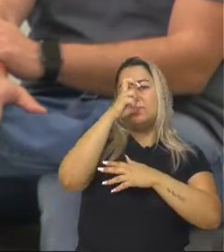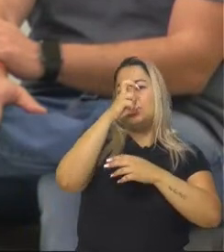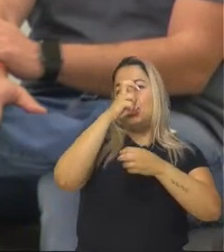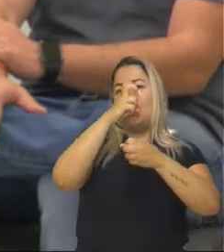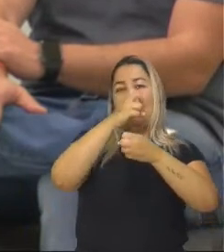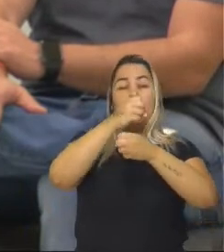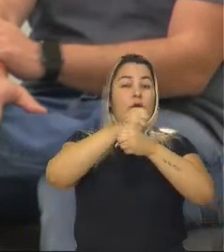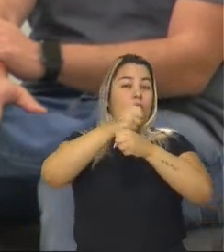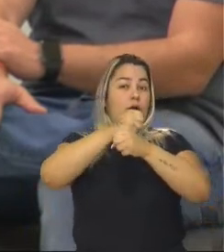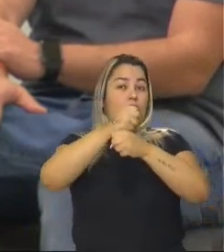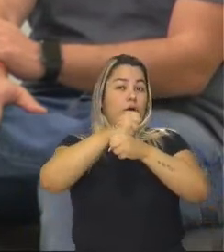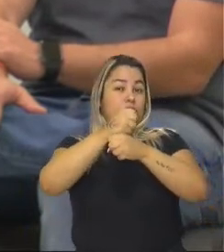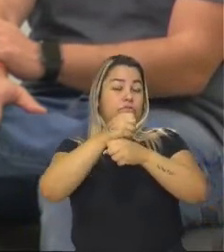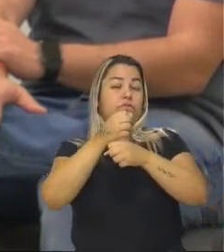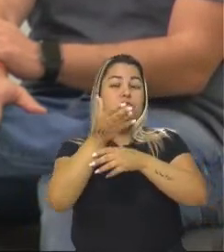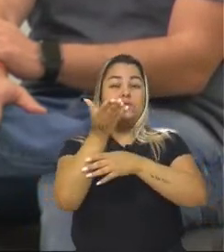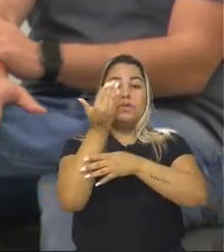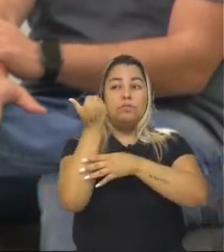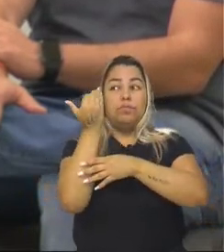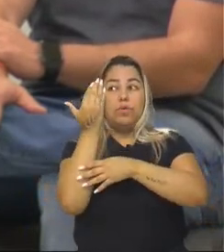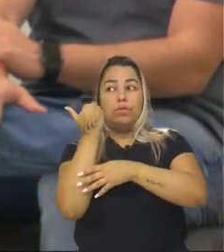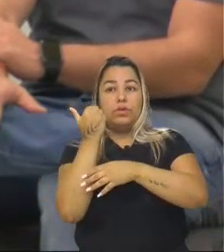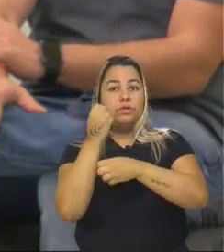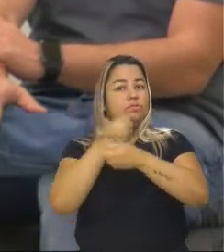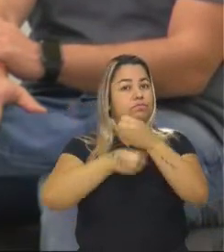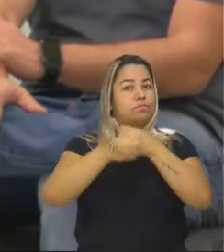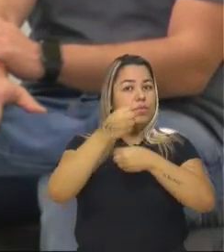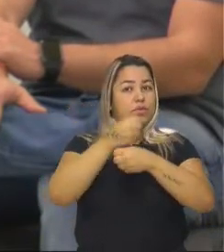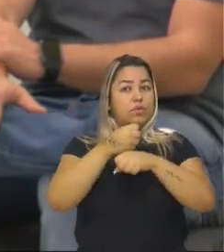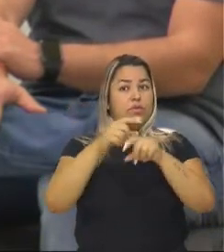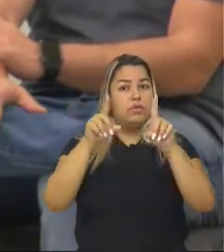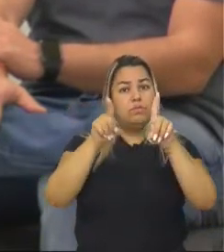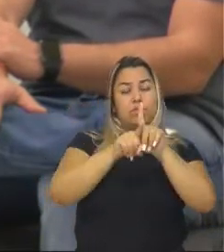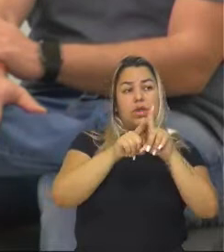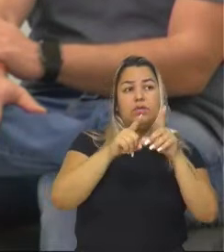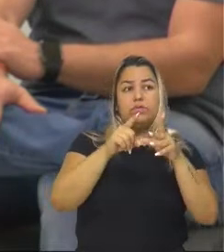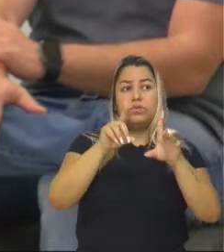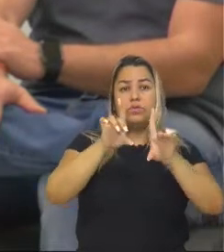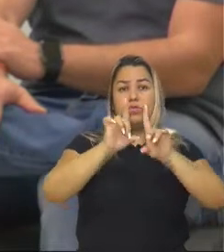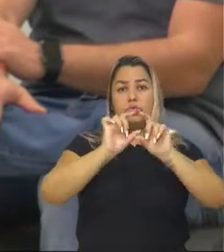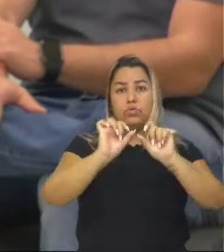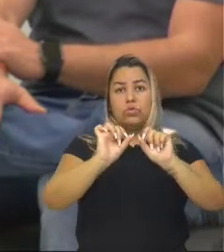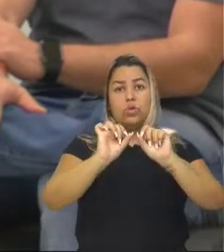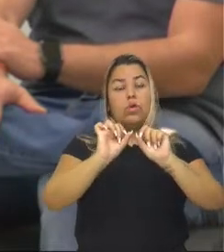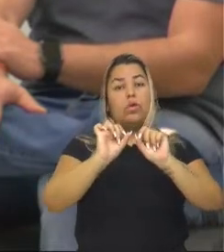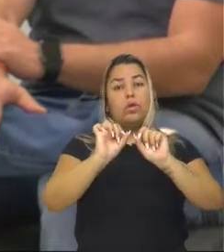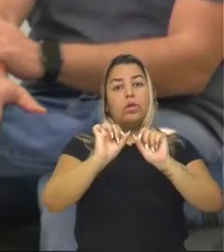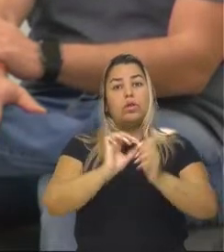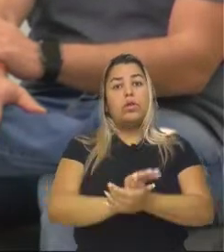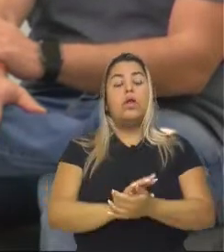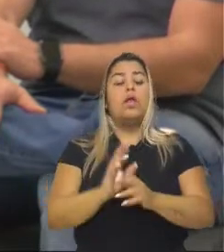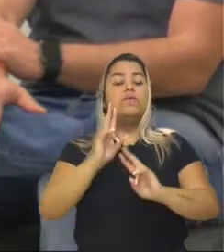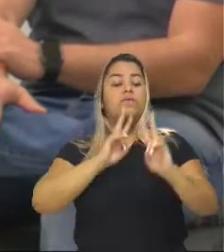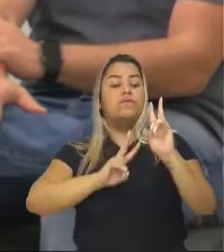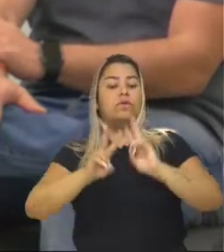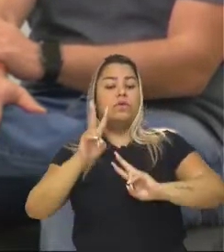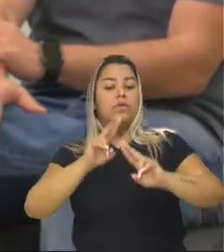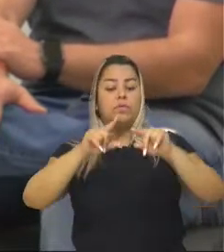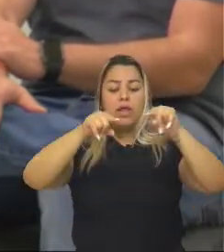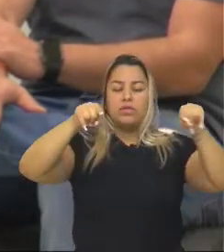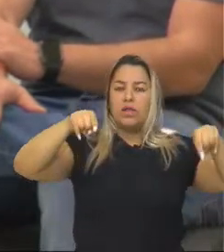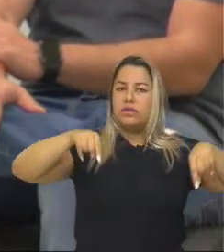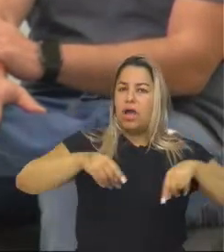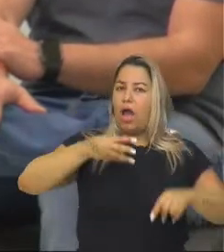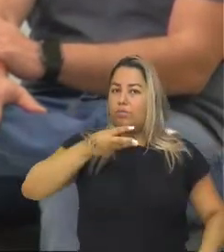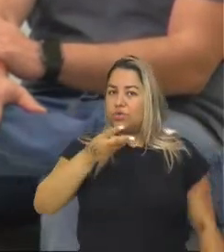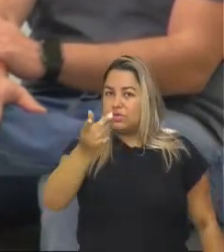depois? Nenhuma forma melhor para concretizarmos o sucesso dessa resolução é olhar para essa sala e ver